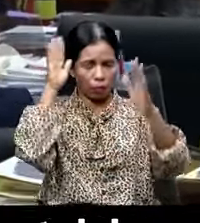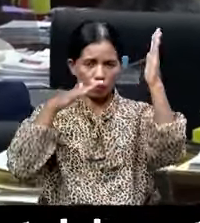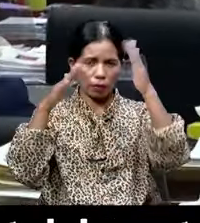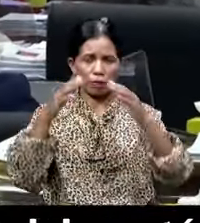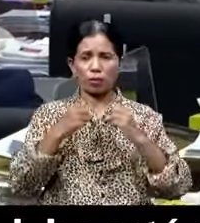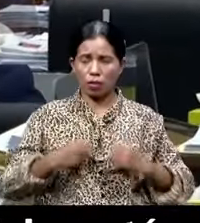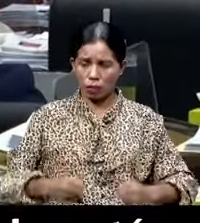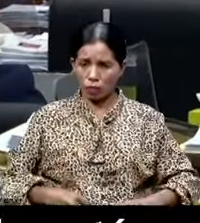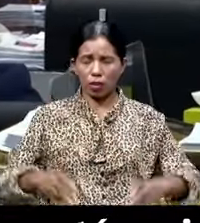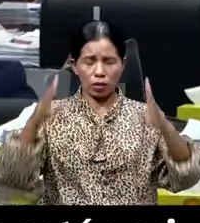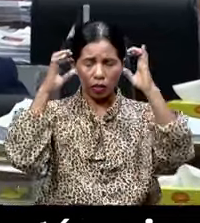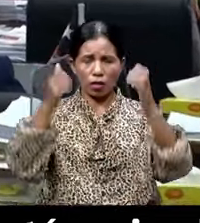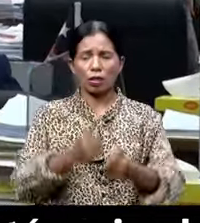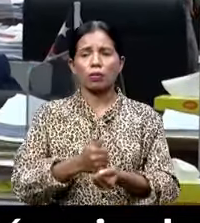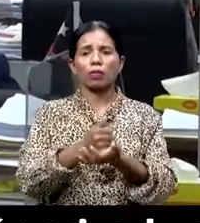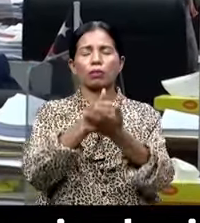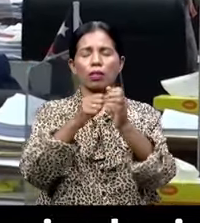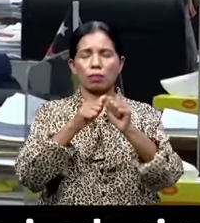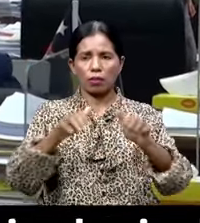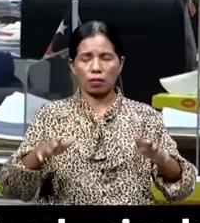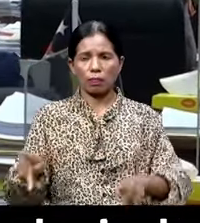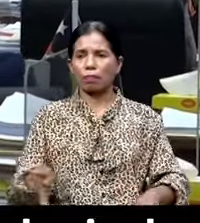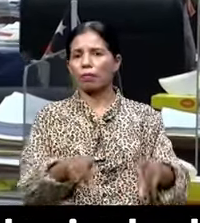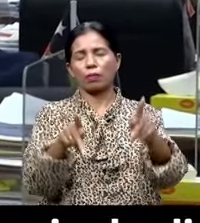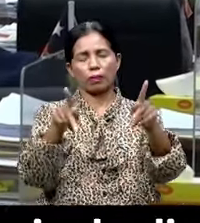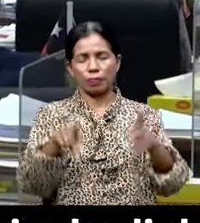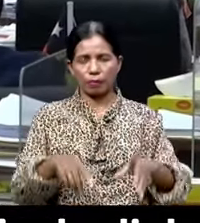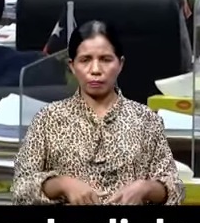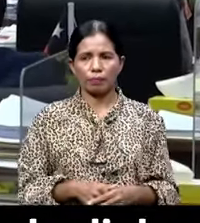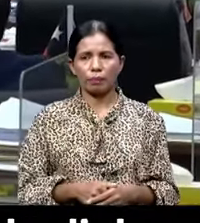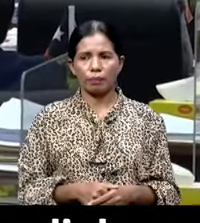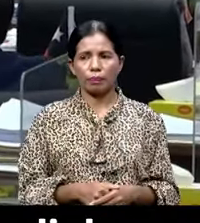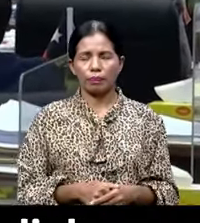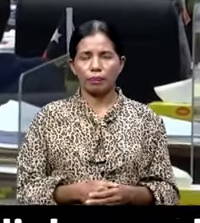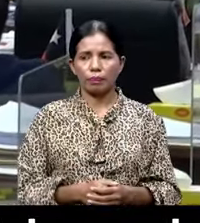educação, no atendimento à administração pública. Agustino da Costa, Matheus Romário, GMN.